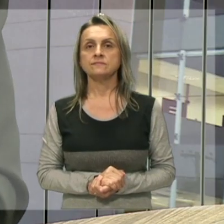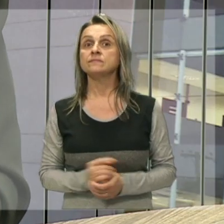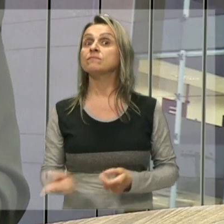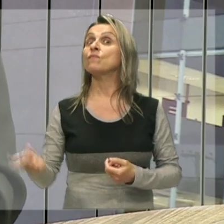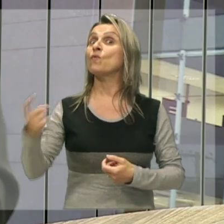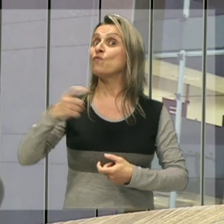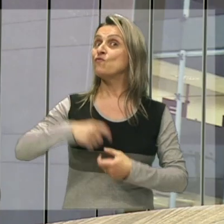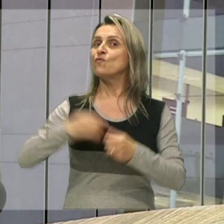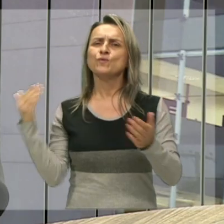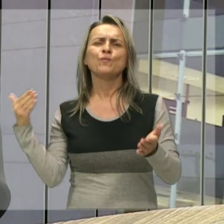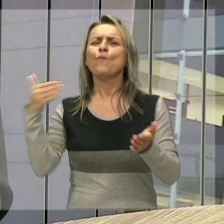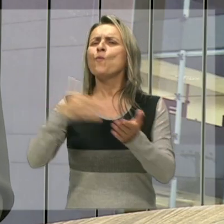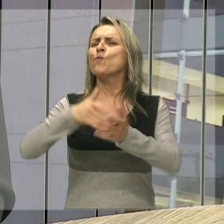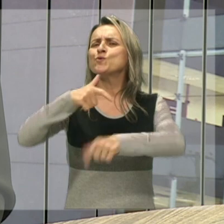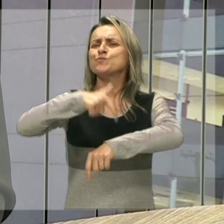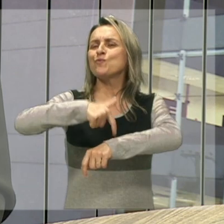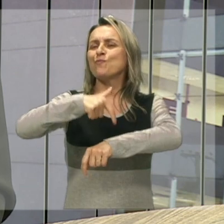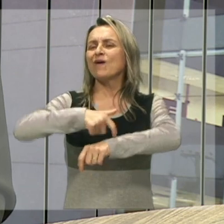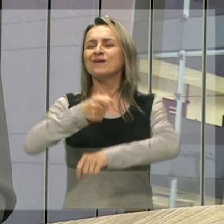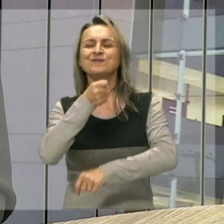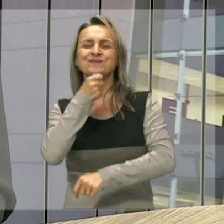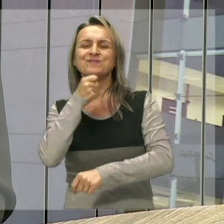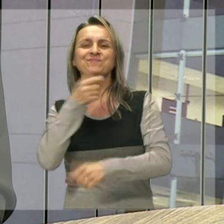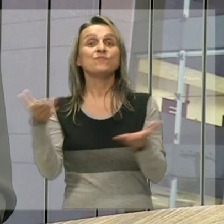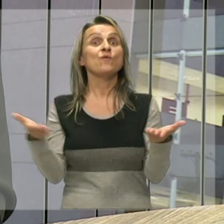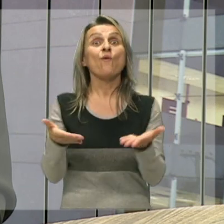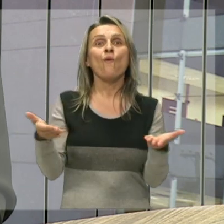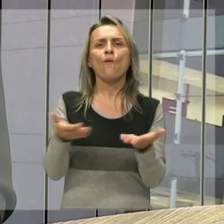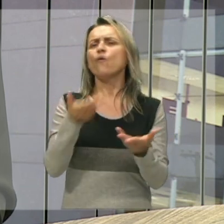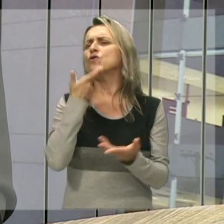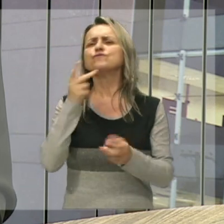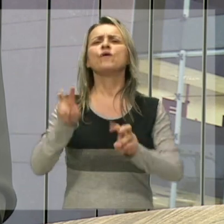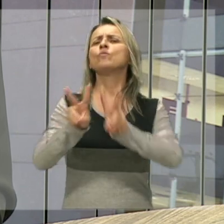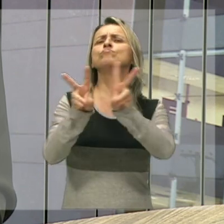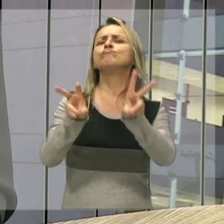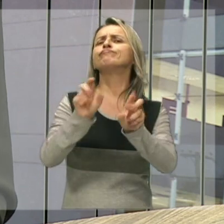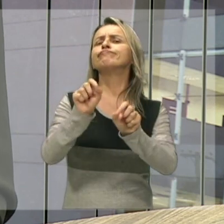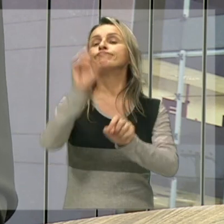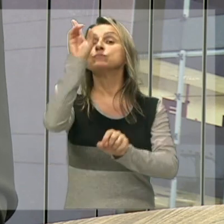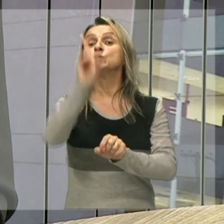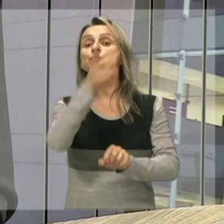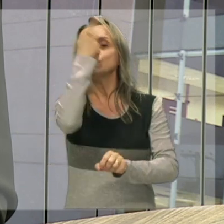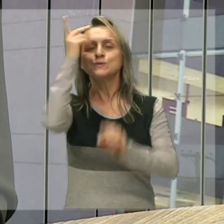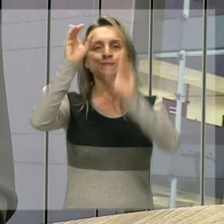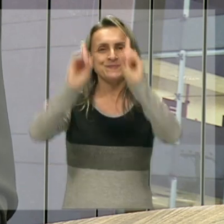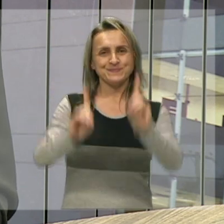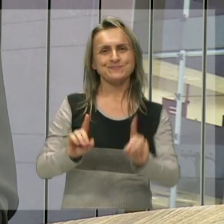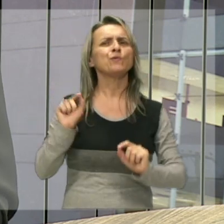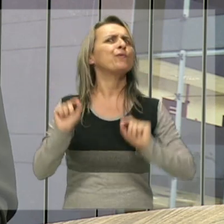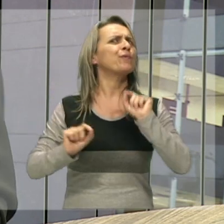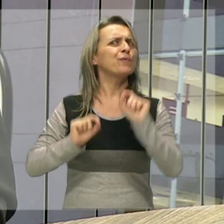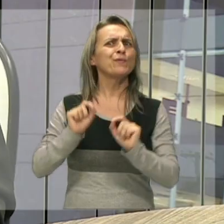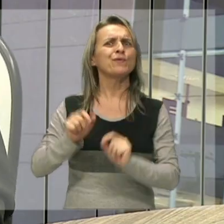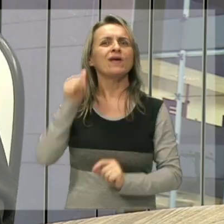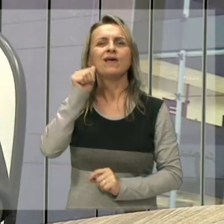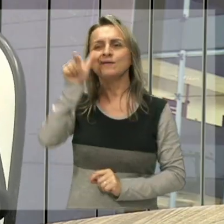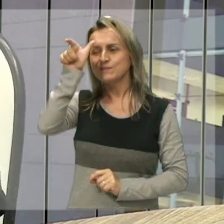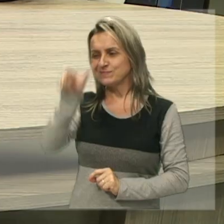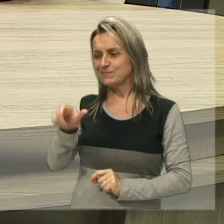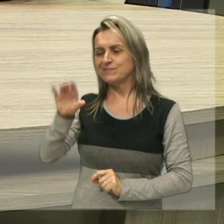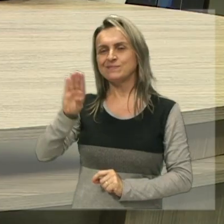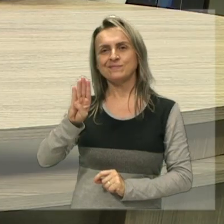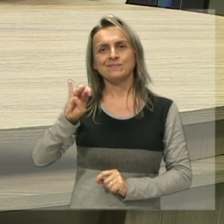Voltamos com o último bloco deste Câmara Aberta, que hoje fala sobre os direitos das pessoas com deficiência, com a Bianca Reimão, presidente